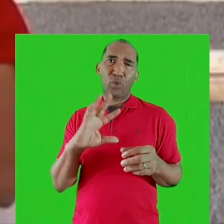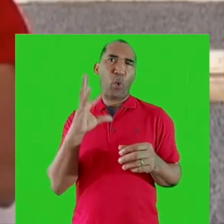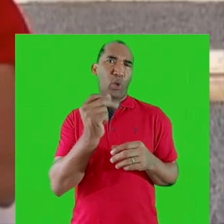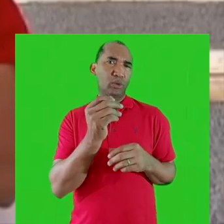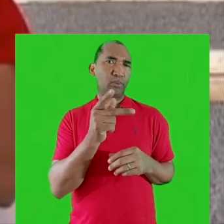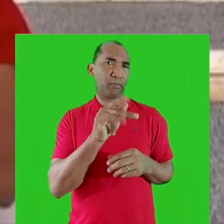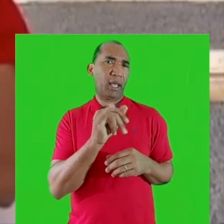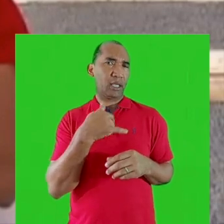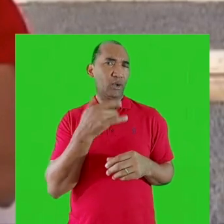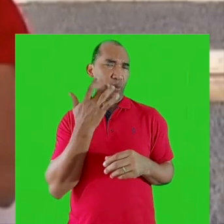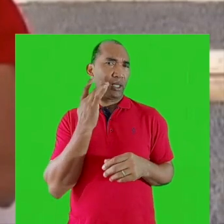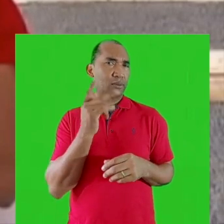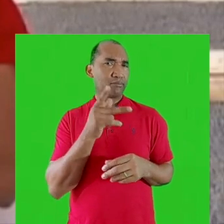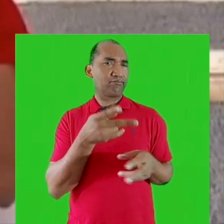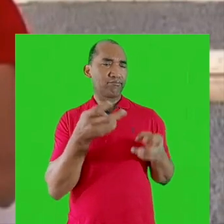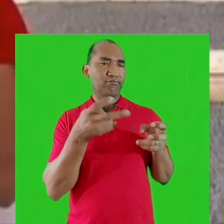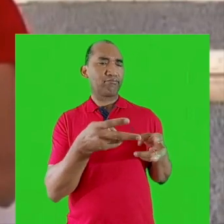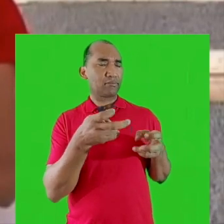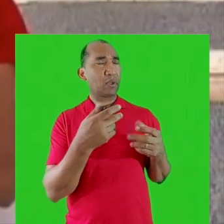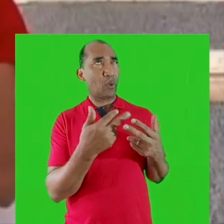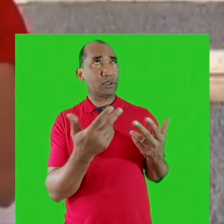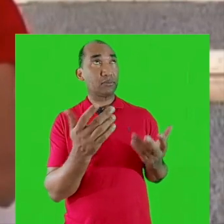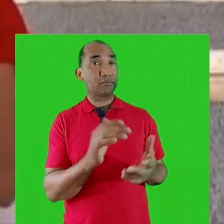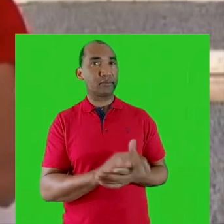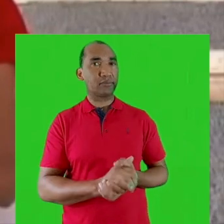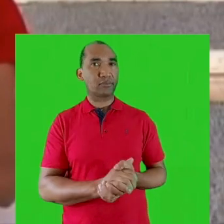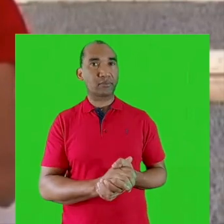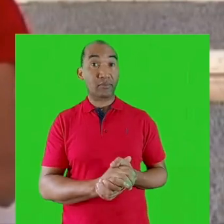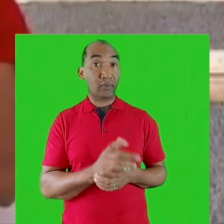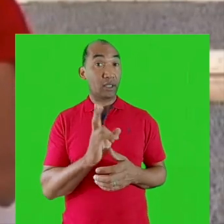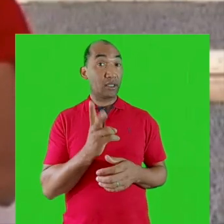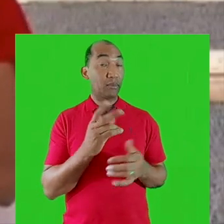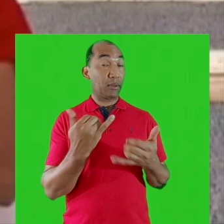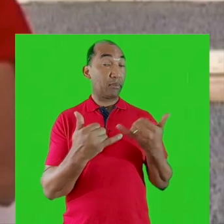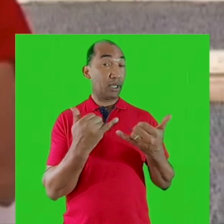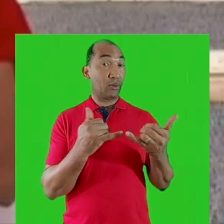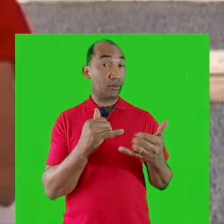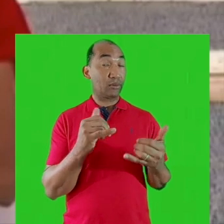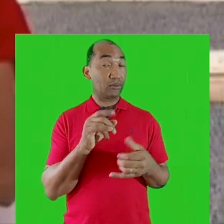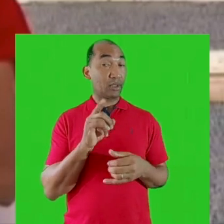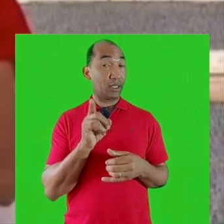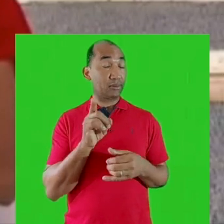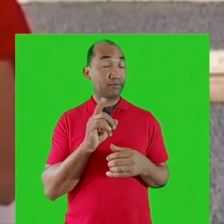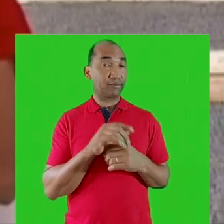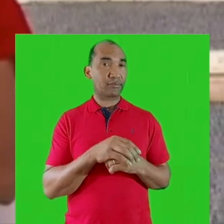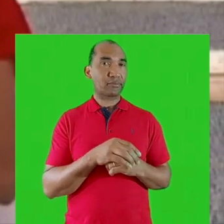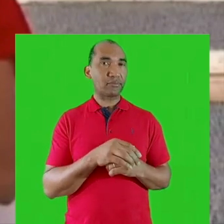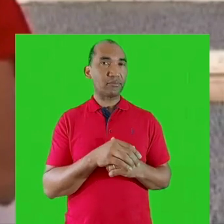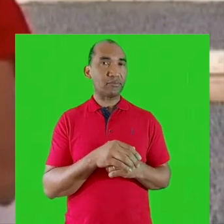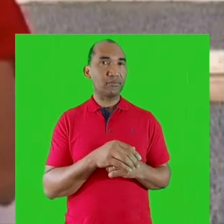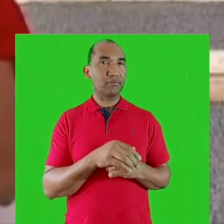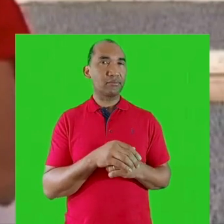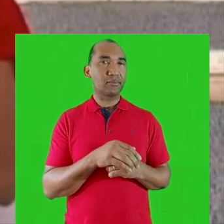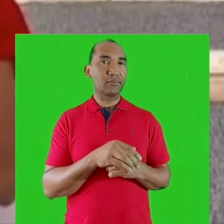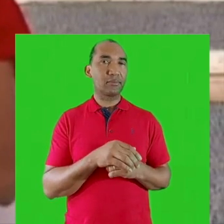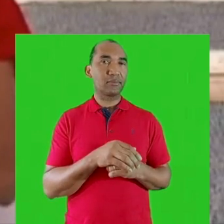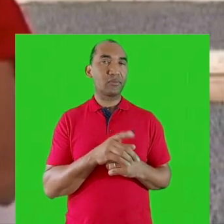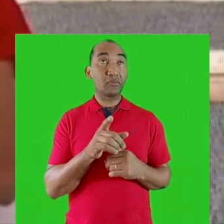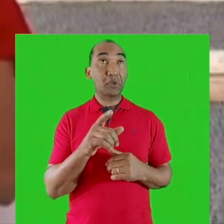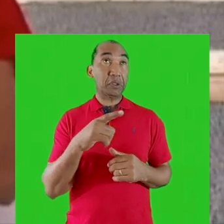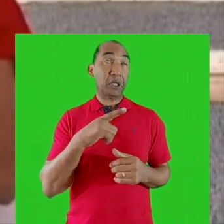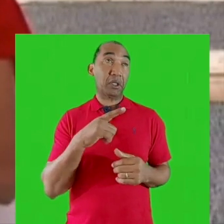percebe. Eu acho que todo pai percebe essa coisa. Eu sempre brinco com ele, que eu digo assim, que